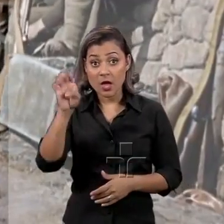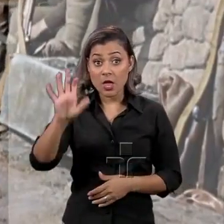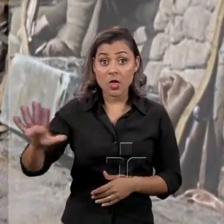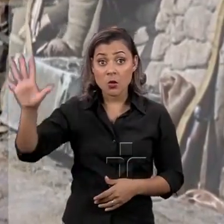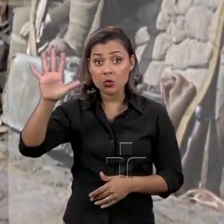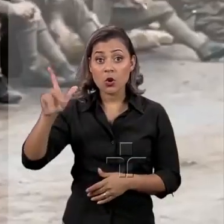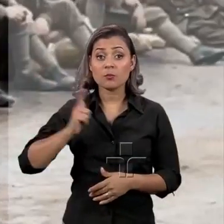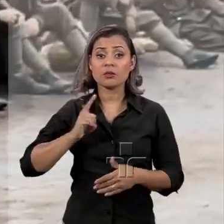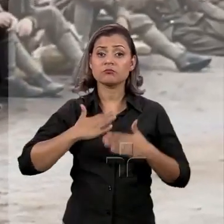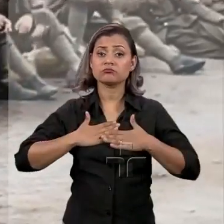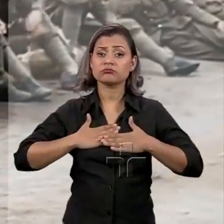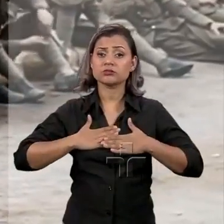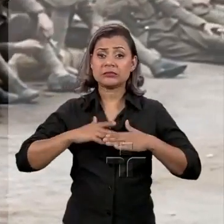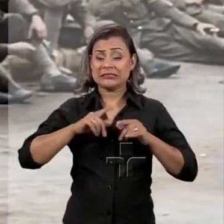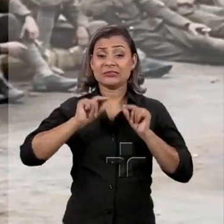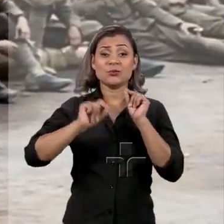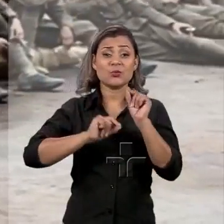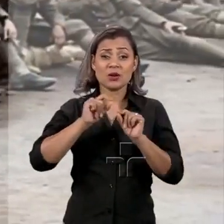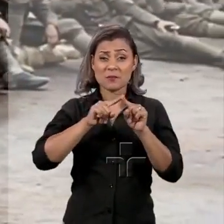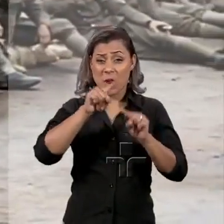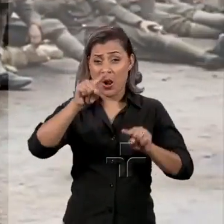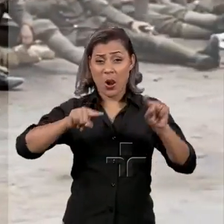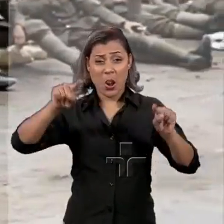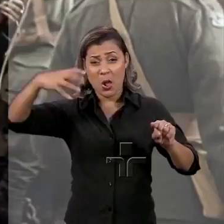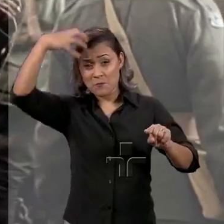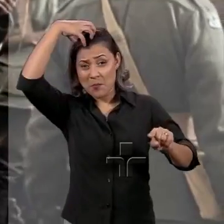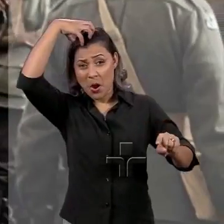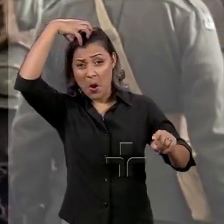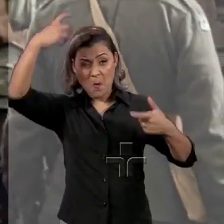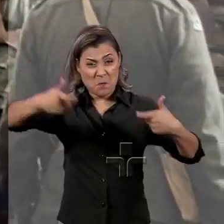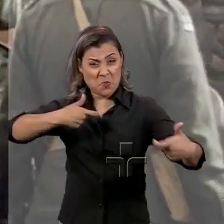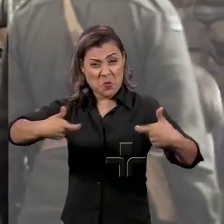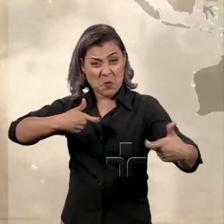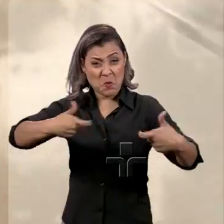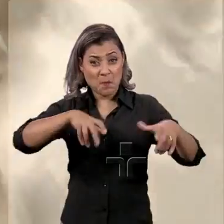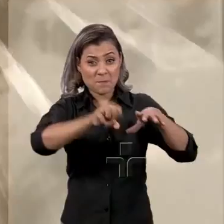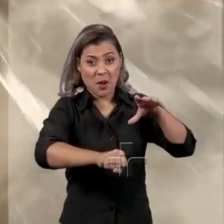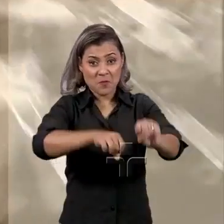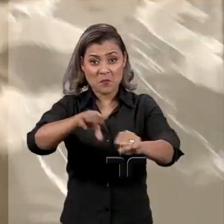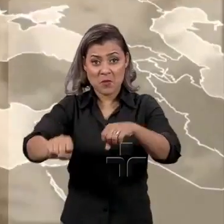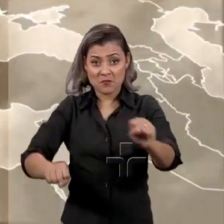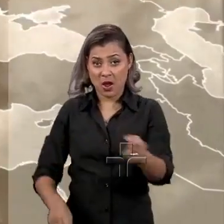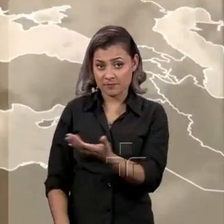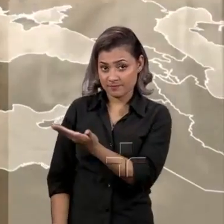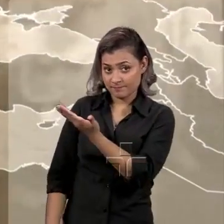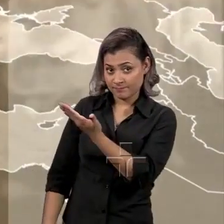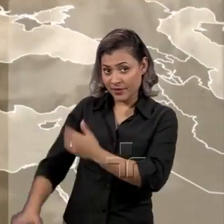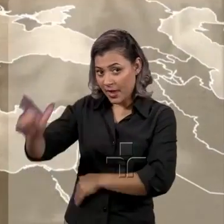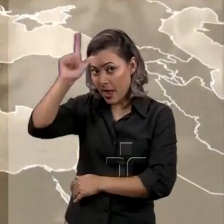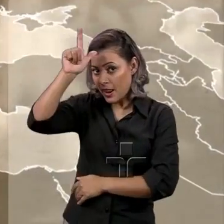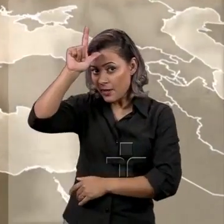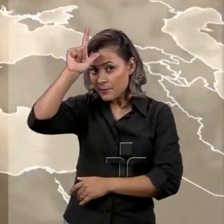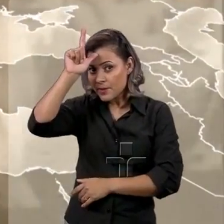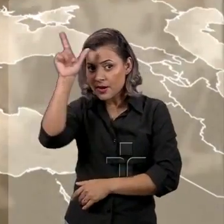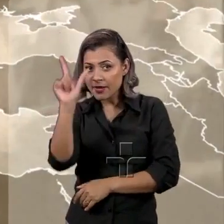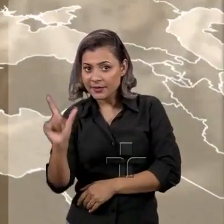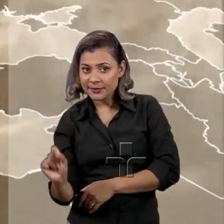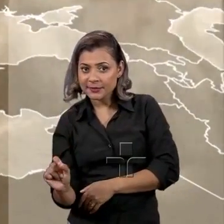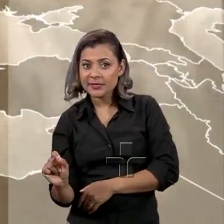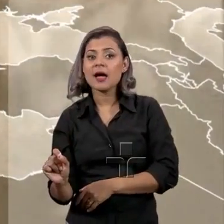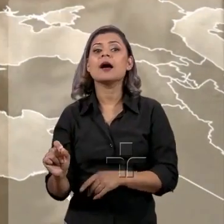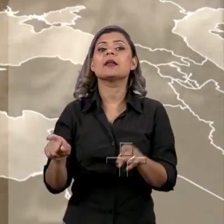estava instável. Os grandes impérios disputavam poder e territórios. De um lado, Alemanha, Itália e